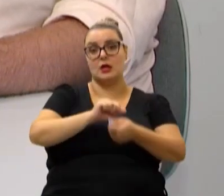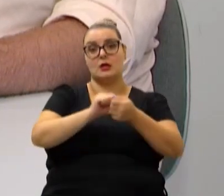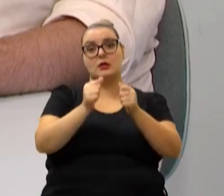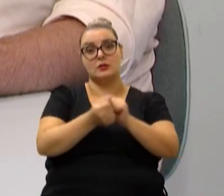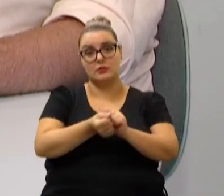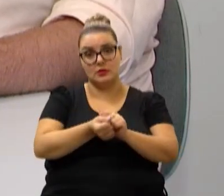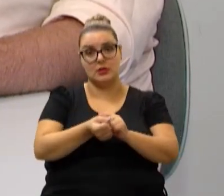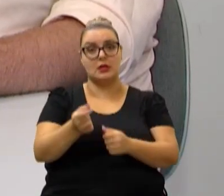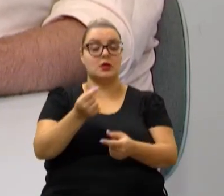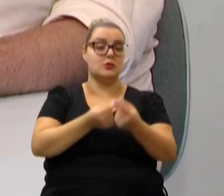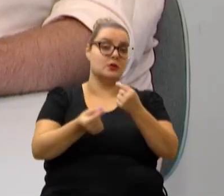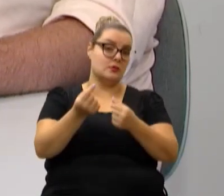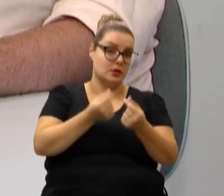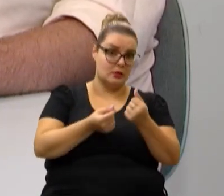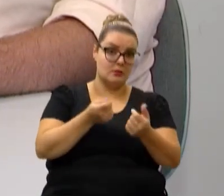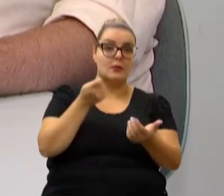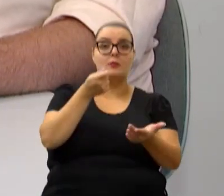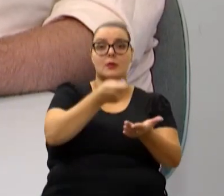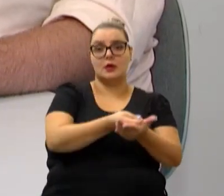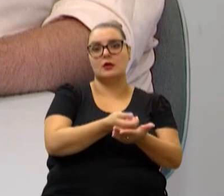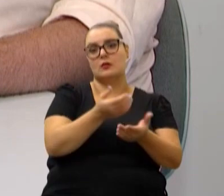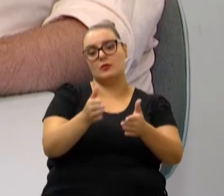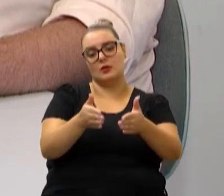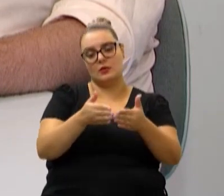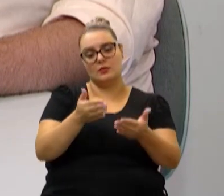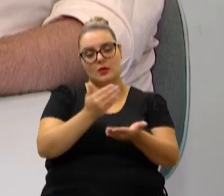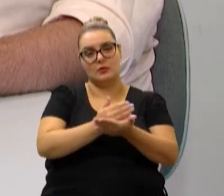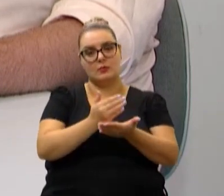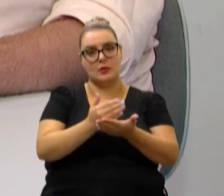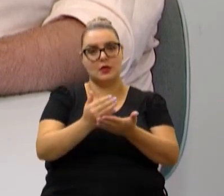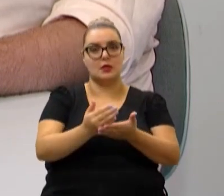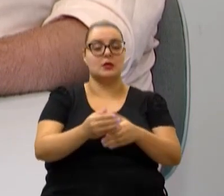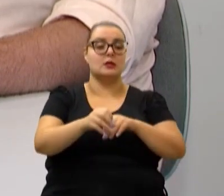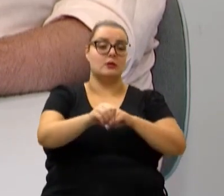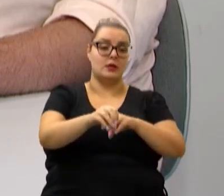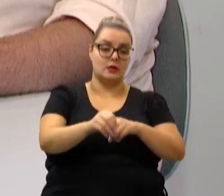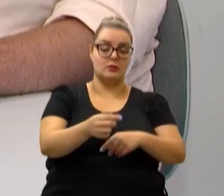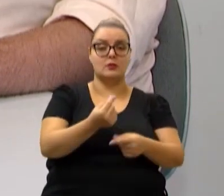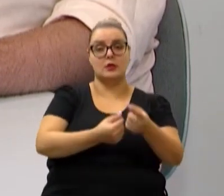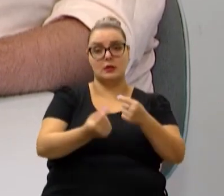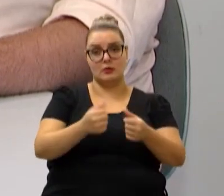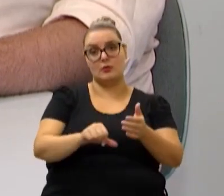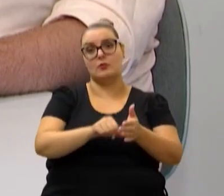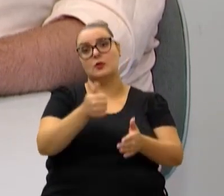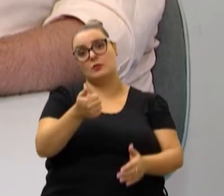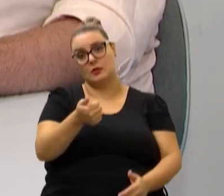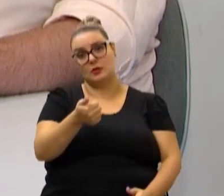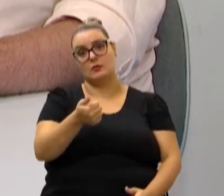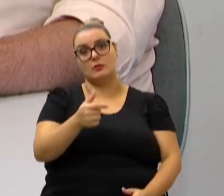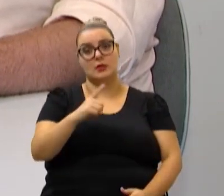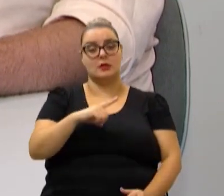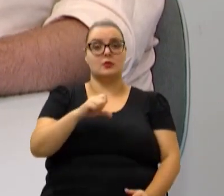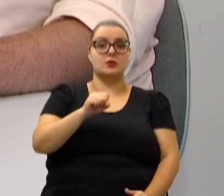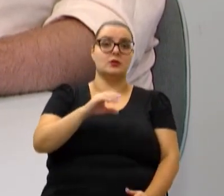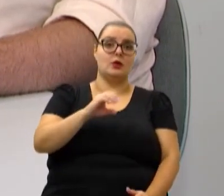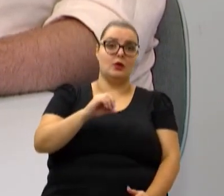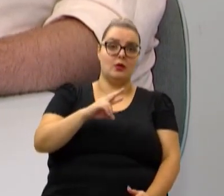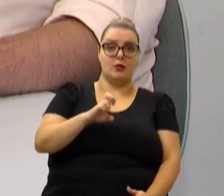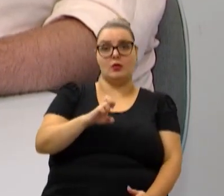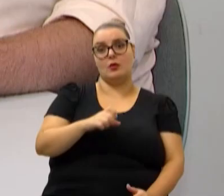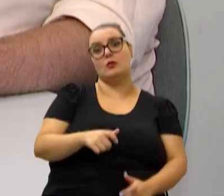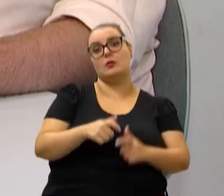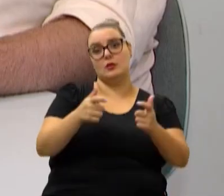conseguir ajustar suas finanças para poder pagar esse empréstimo. Então a educação financeira é o primeiro passo para que você tenha um